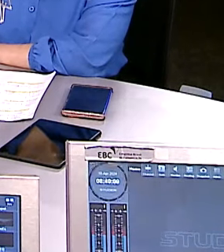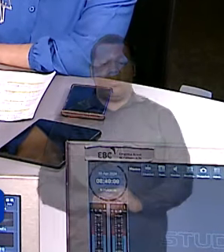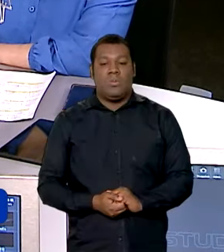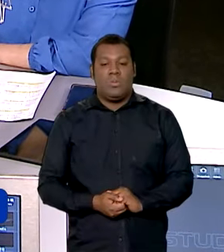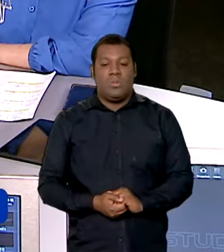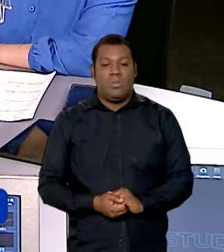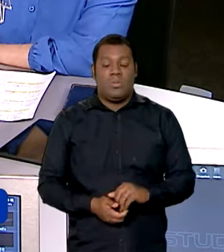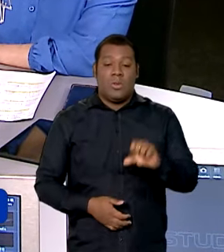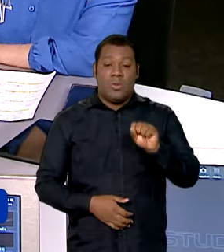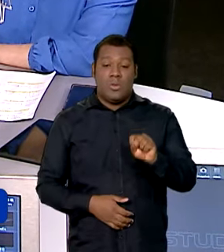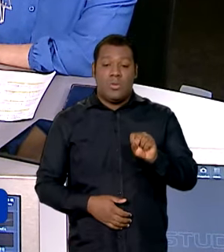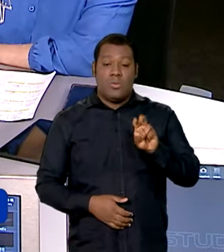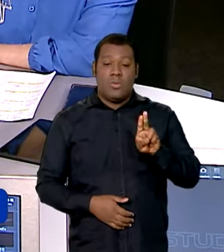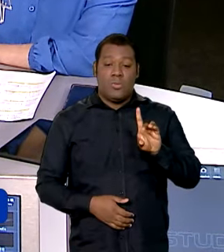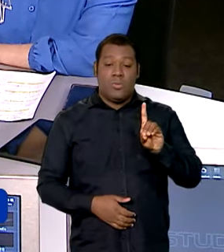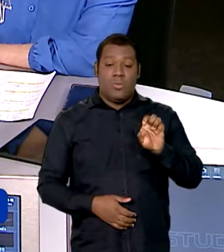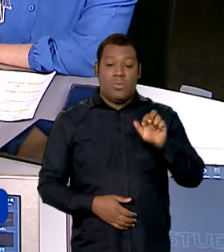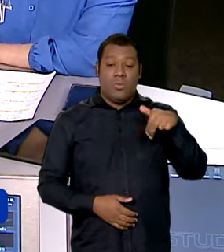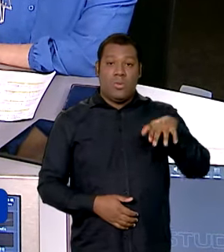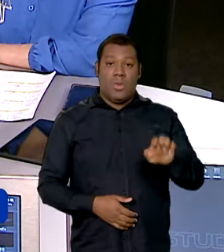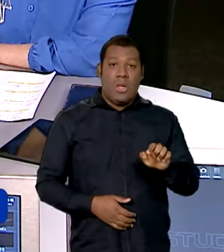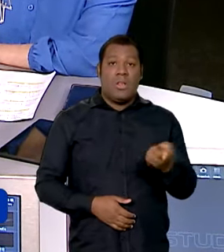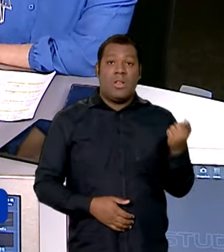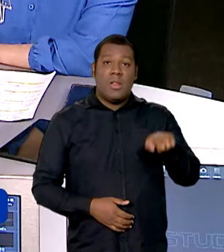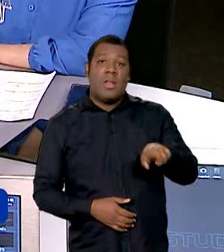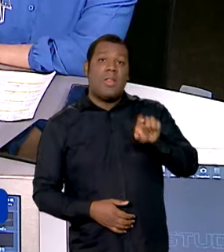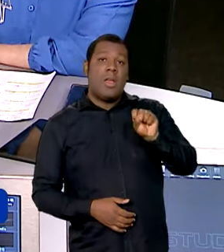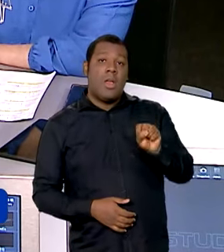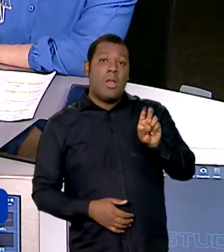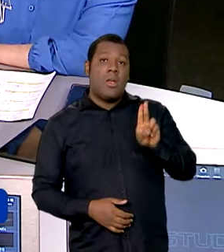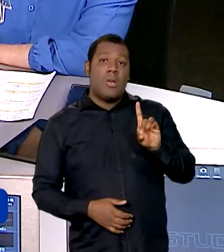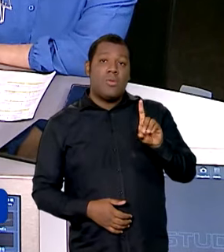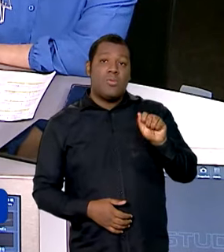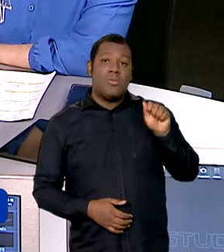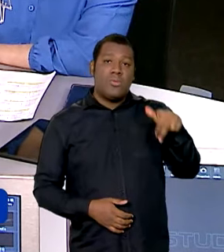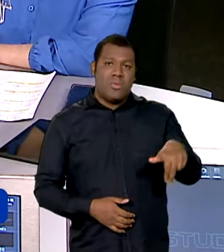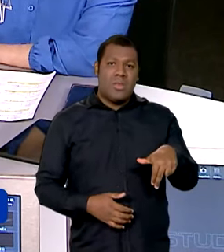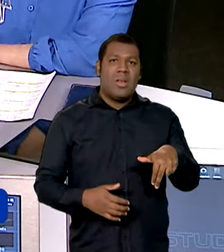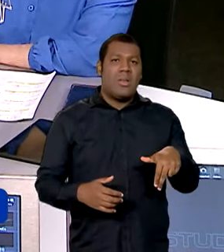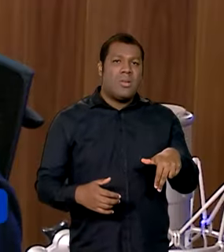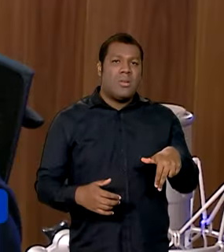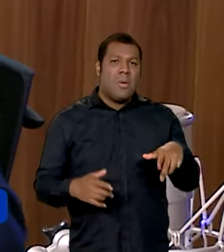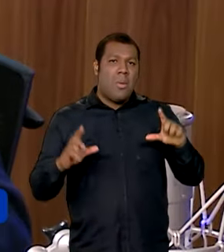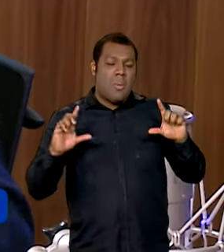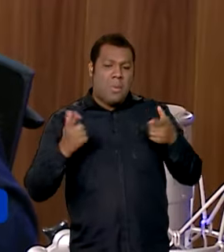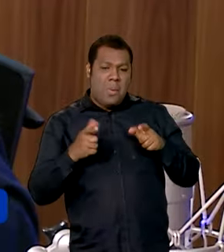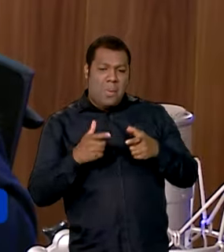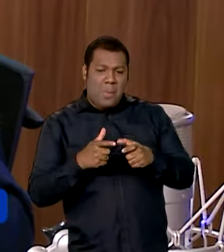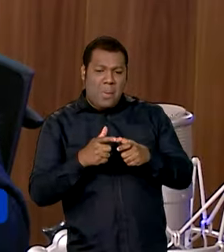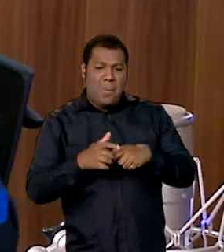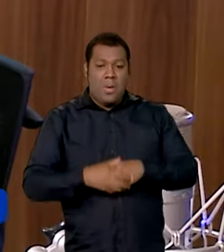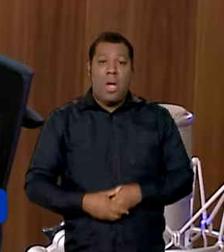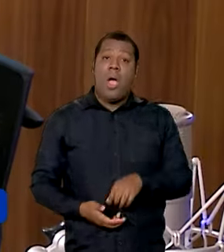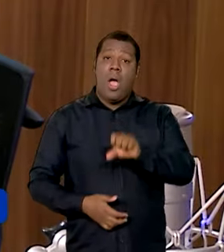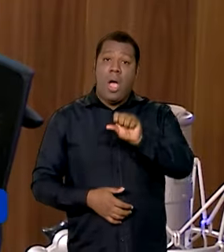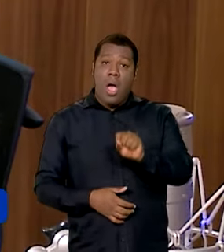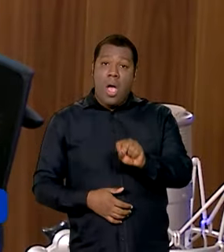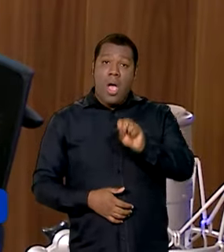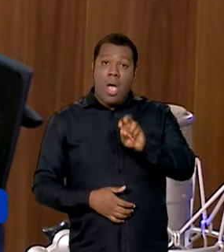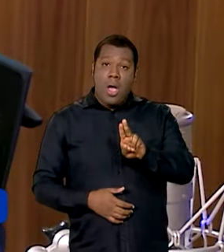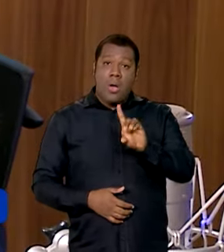esvaziamento quem sofre mais isso é até a Sudan certo a Suene ela tem um protagonismo bem